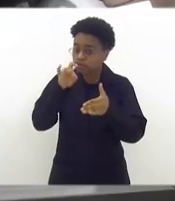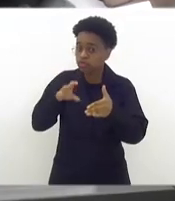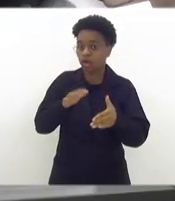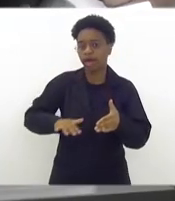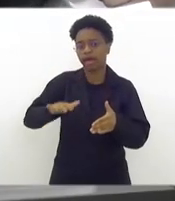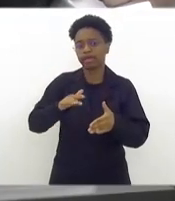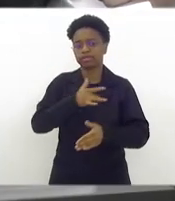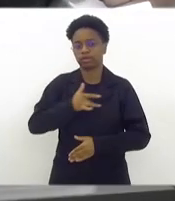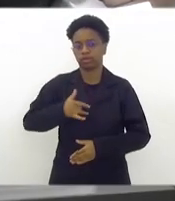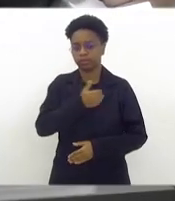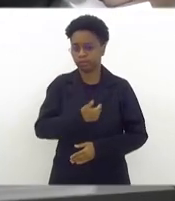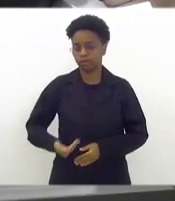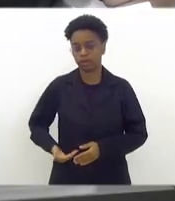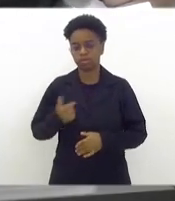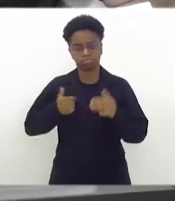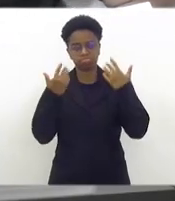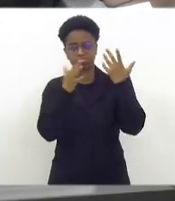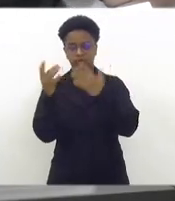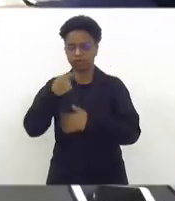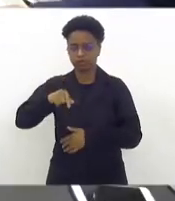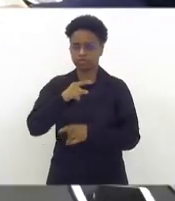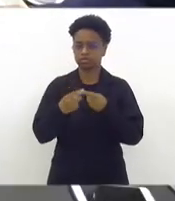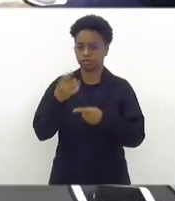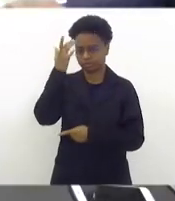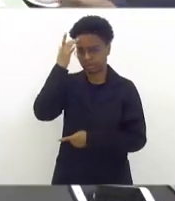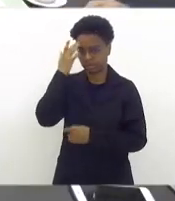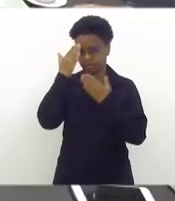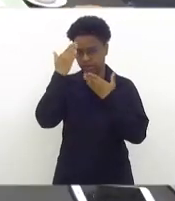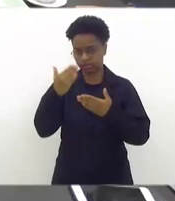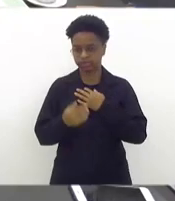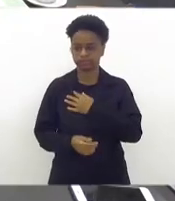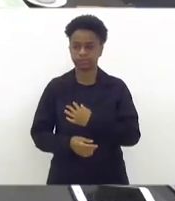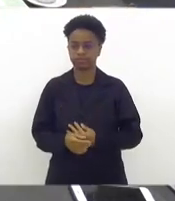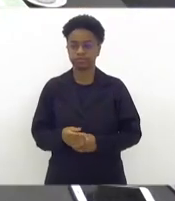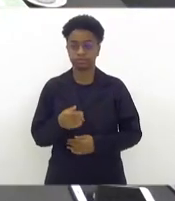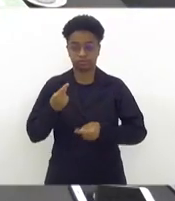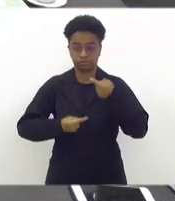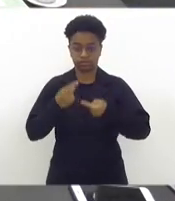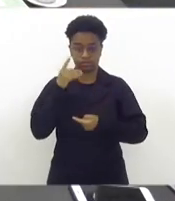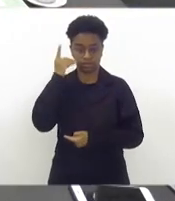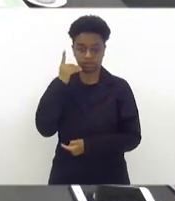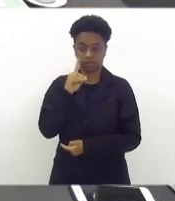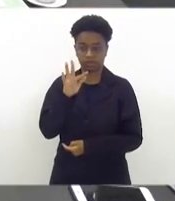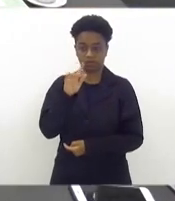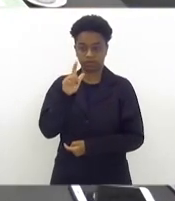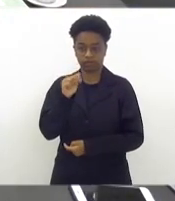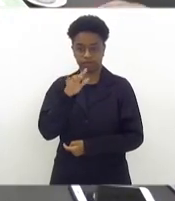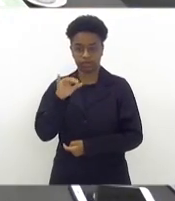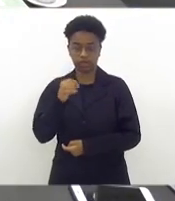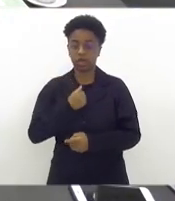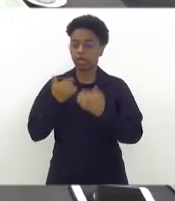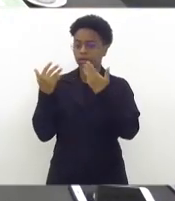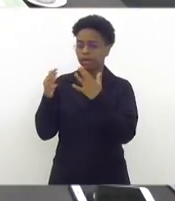saudar a todos por essa maturidade. Obrigado. Em discussão? Para discutir. Para discutir, deputado Flávio Serafini. Presidente, quero parabenizar